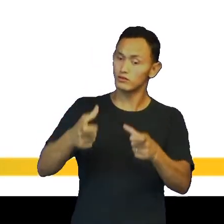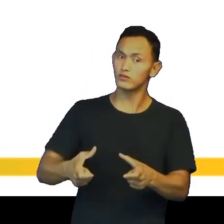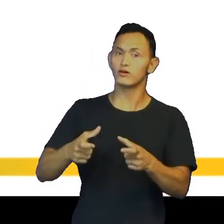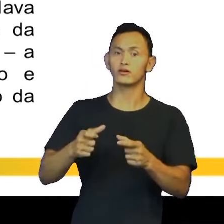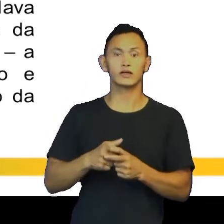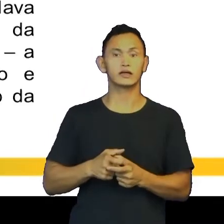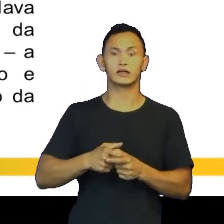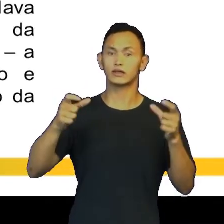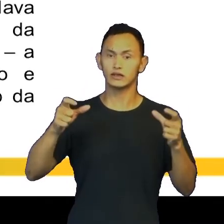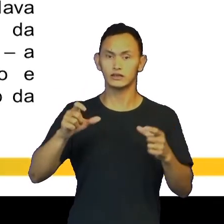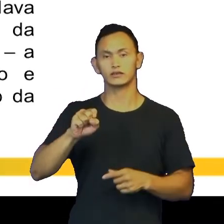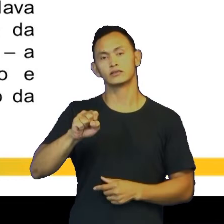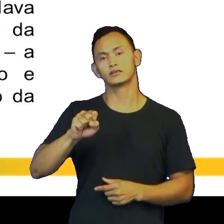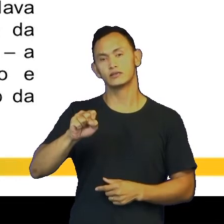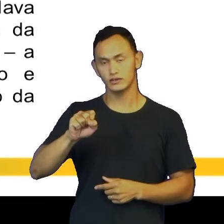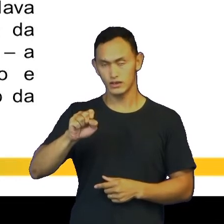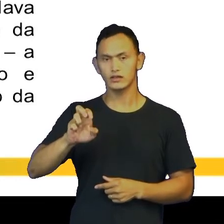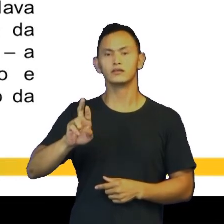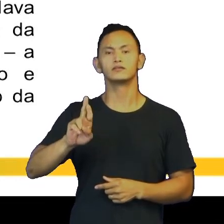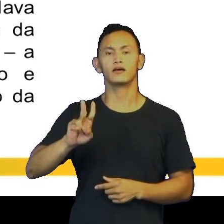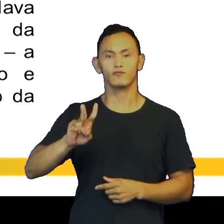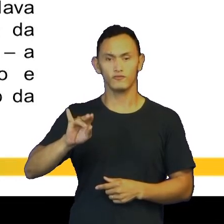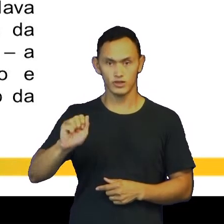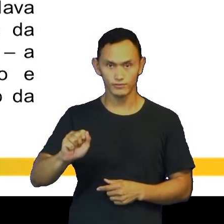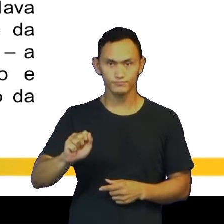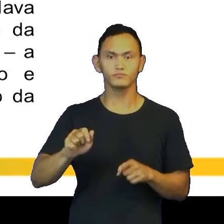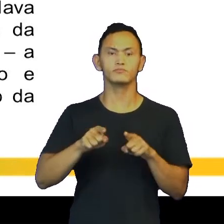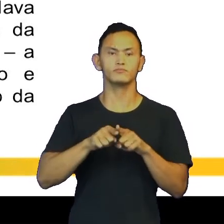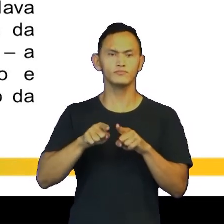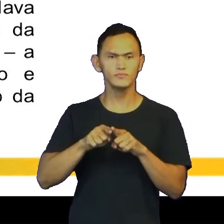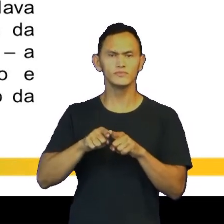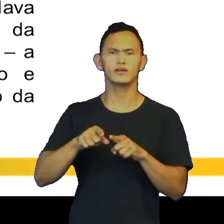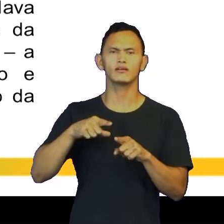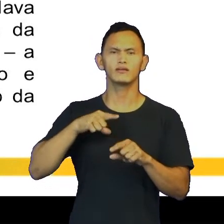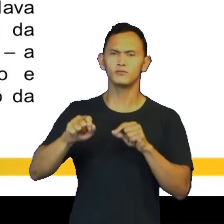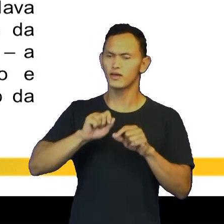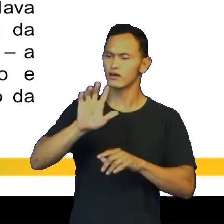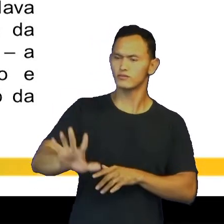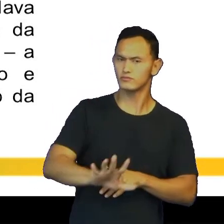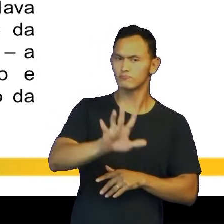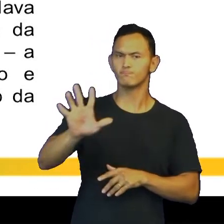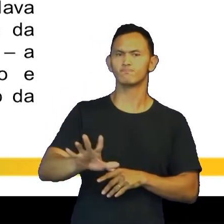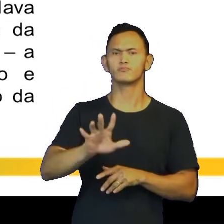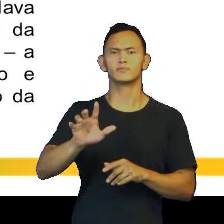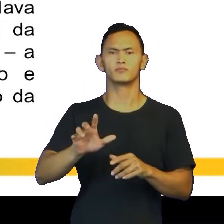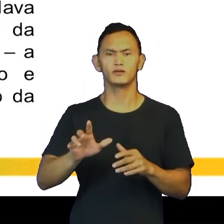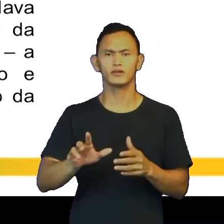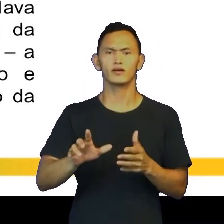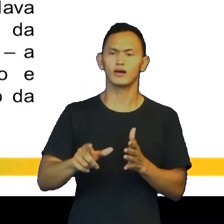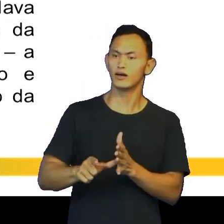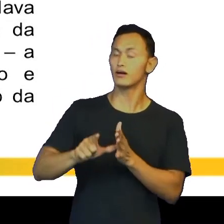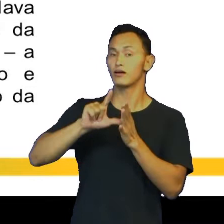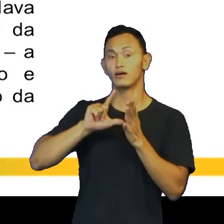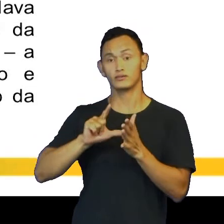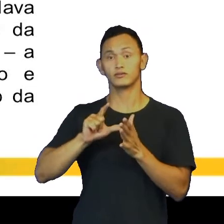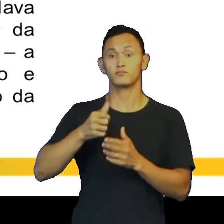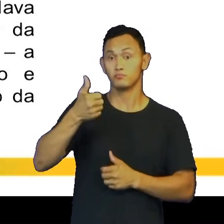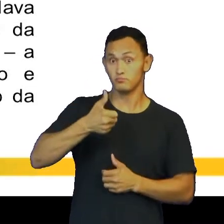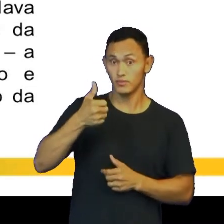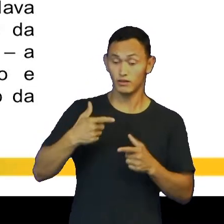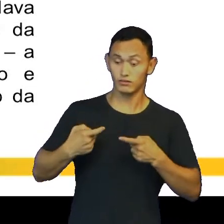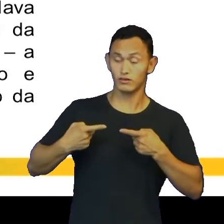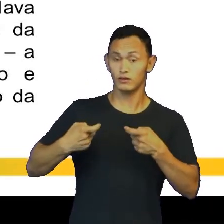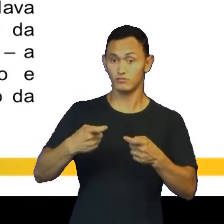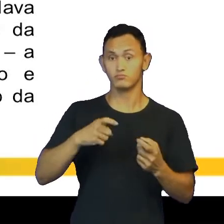Sérvia e né havia segmentos nacionalistas ali as vésperas da primeira guerra mundial né